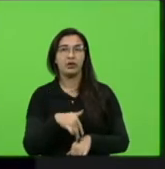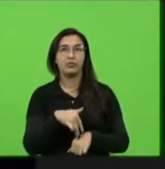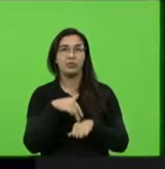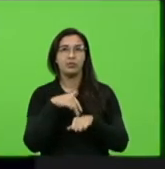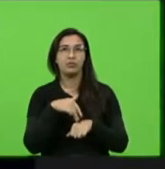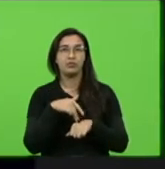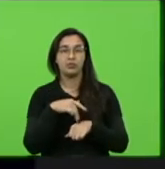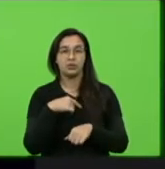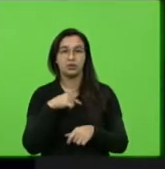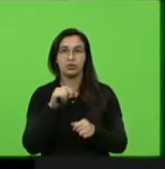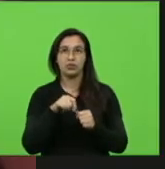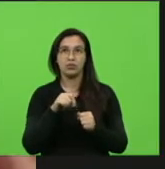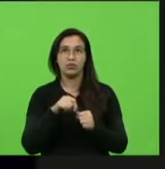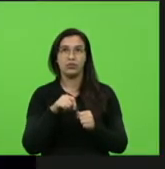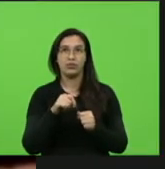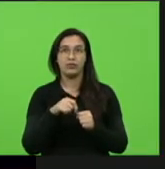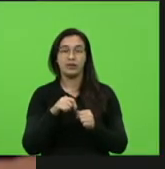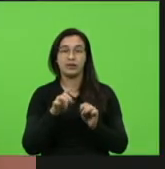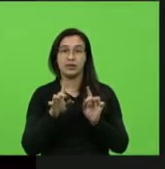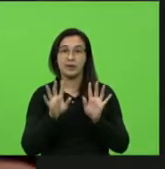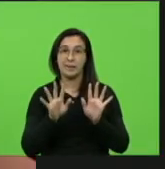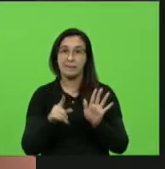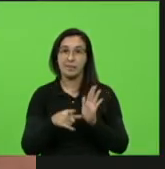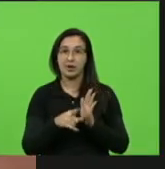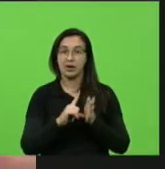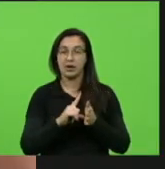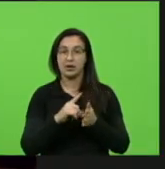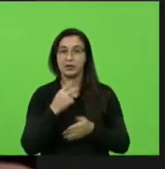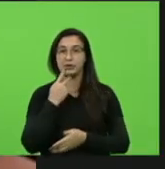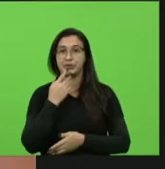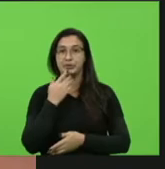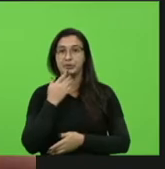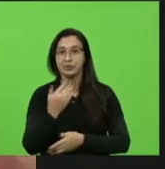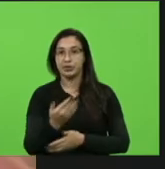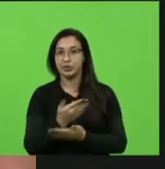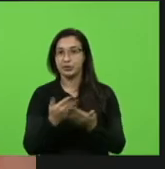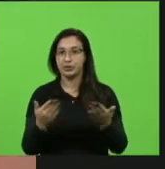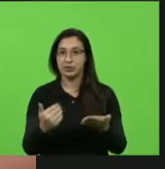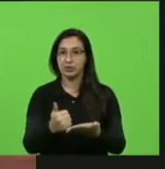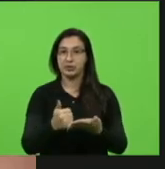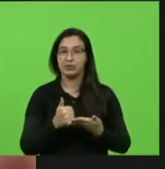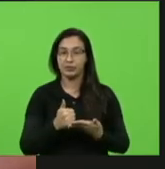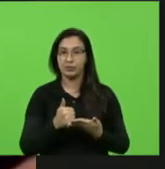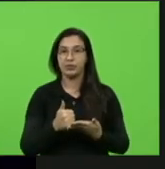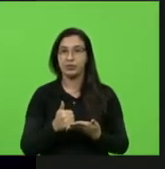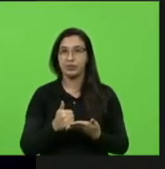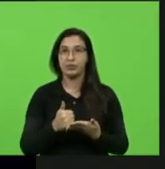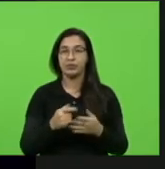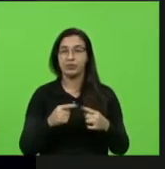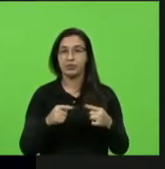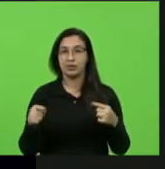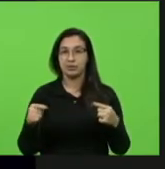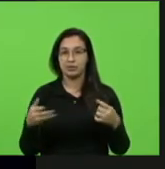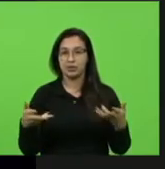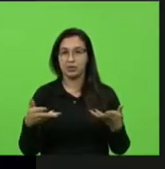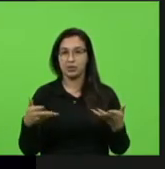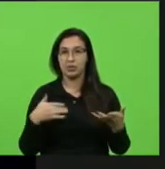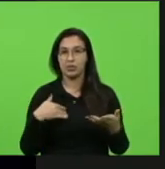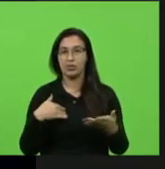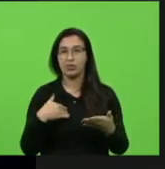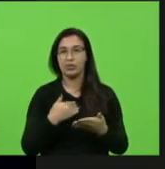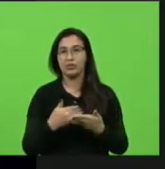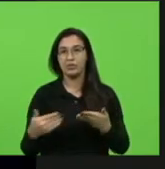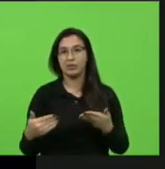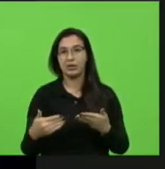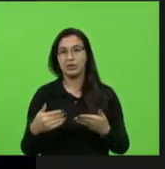faço. Mas antes também queria pedir vênia a todos os deputados Essa semana perdi, de segunda